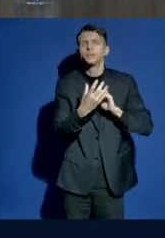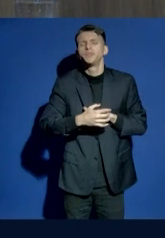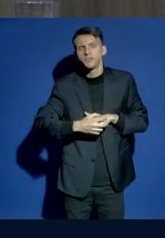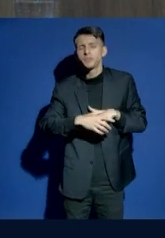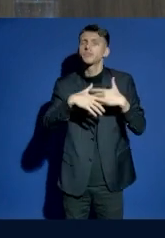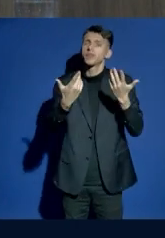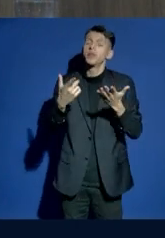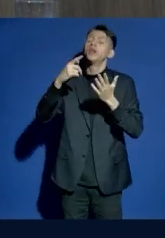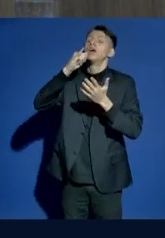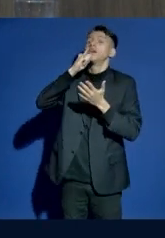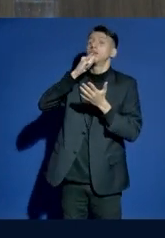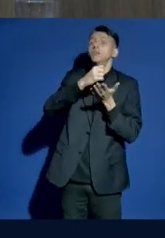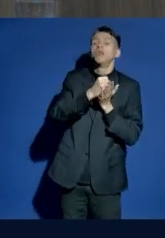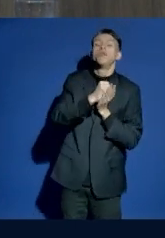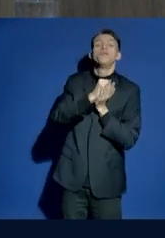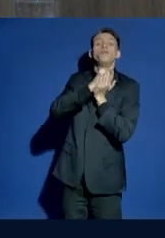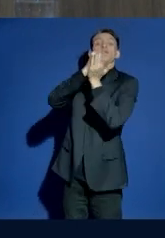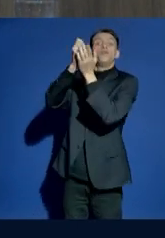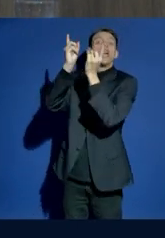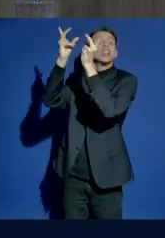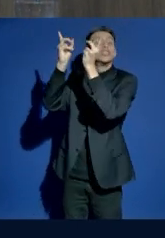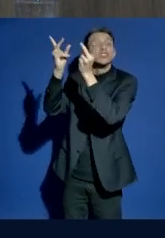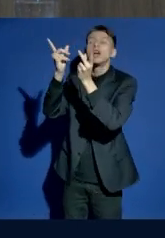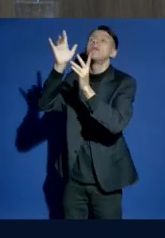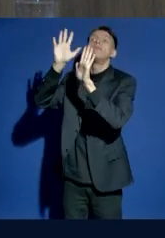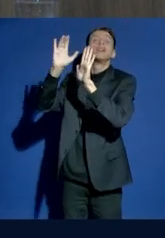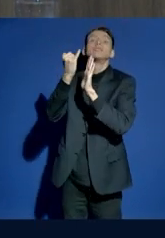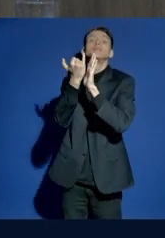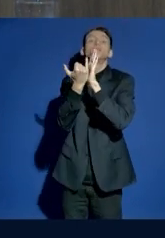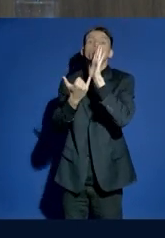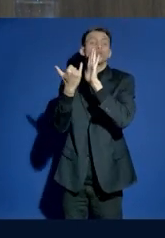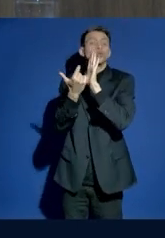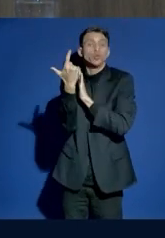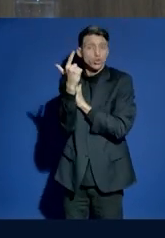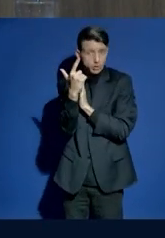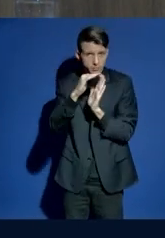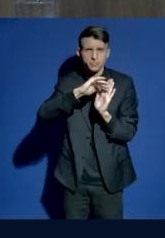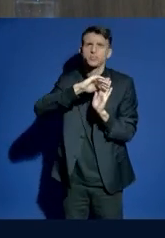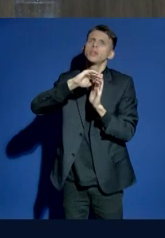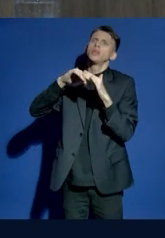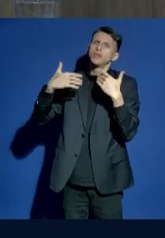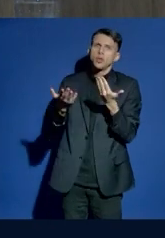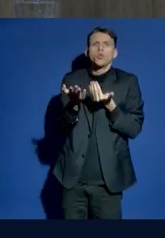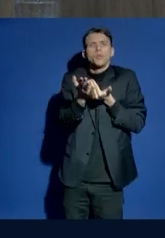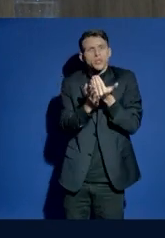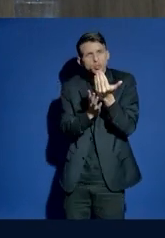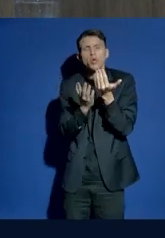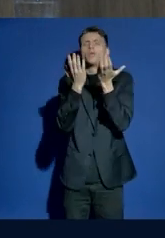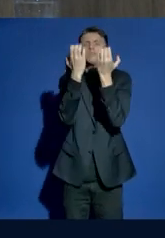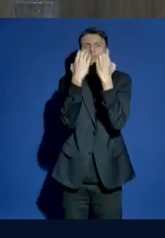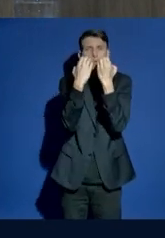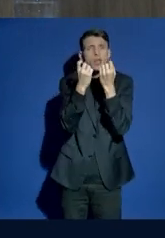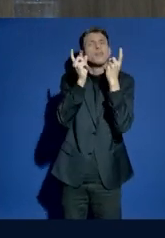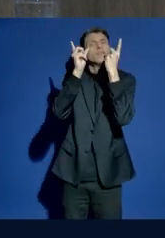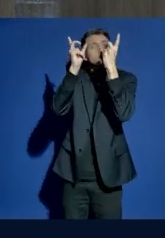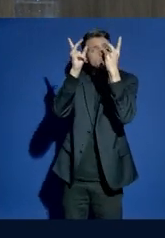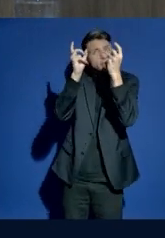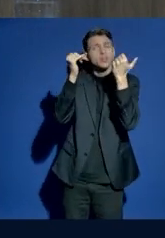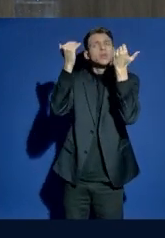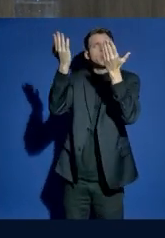era exportado, não recolhia imposto. Né? A partir do momento que a gente se estabeleceu lá, a indústria de etanol de milho, começou pela FS, depois